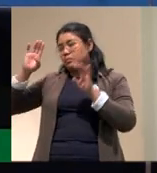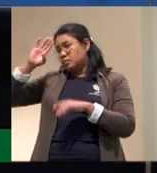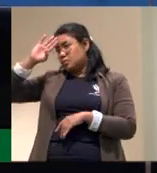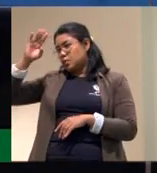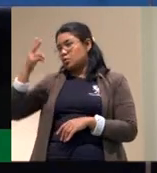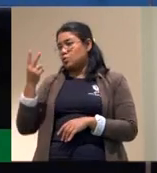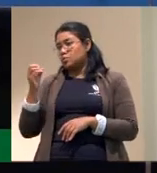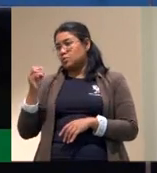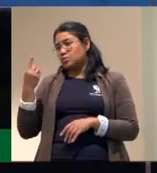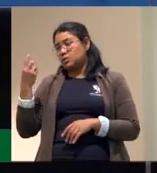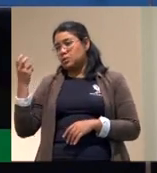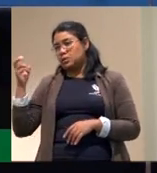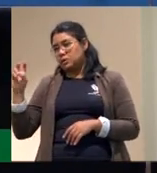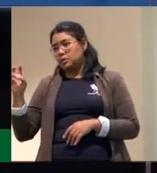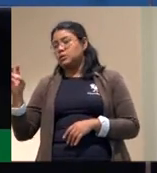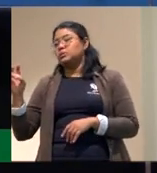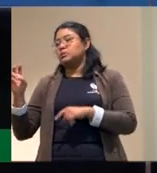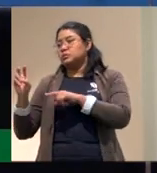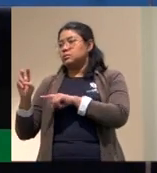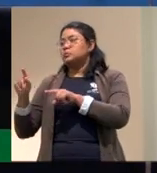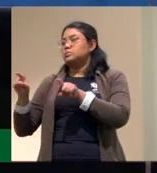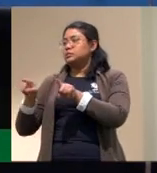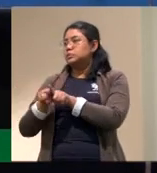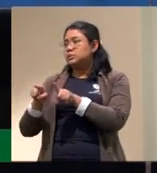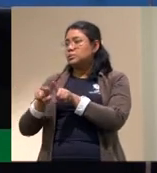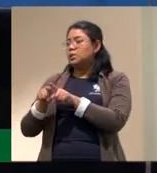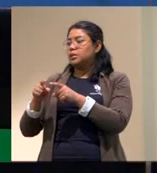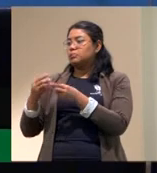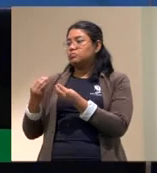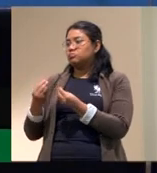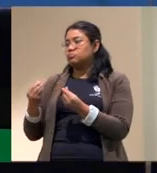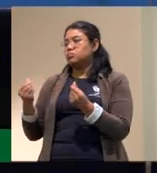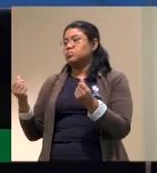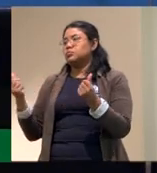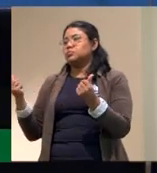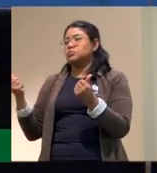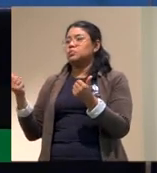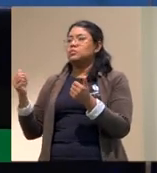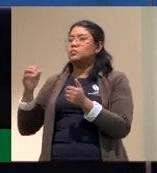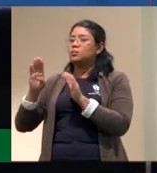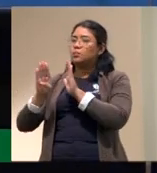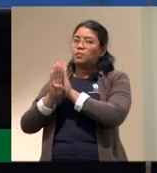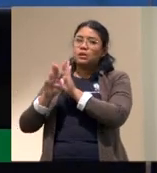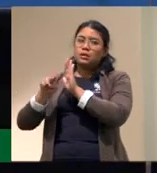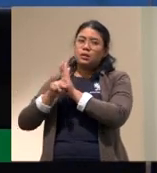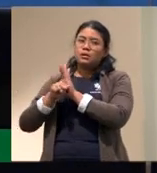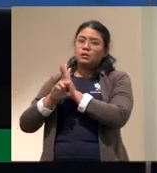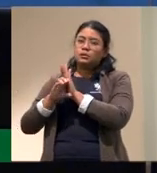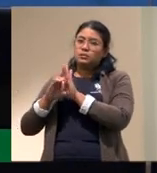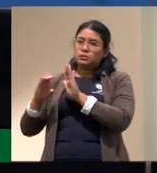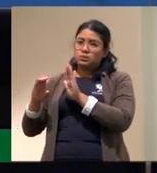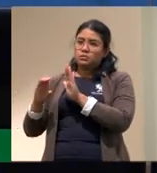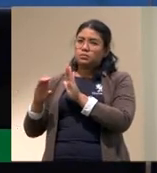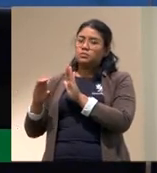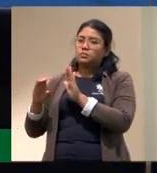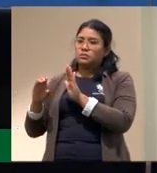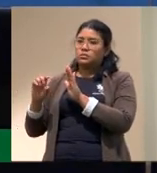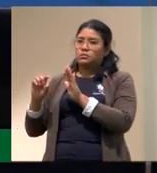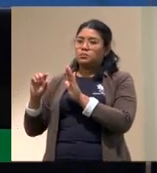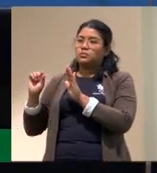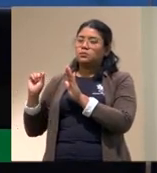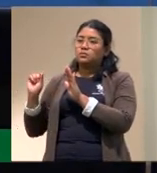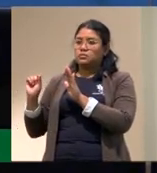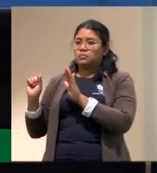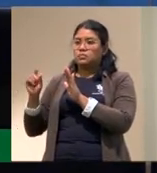e agora a recontextualização, né, feita com a BNCC e a reedição, que é o momento que nós